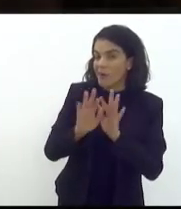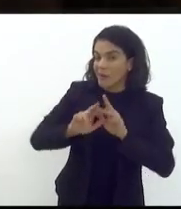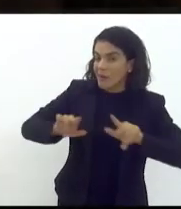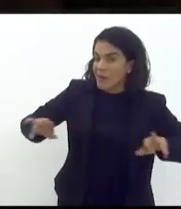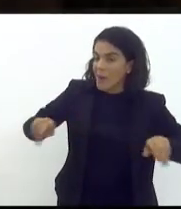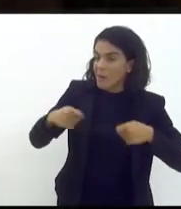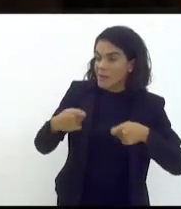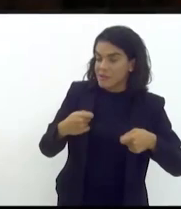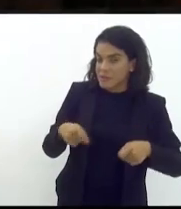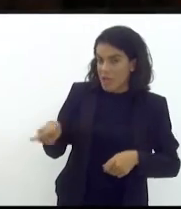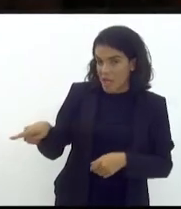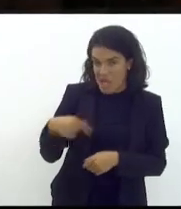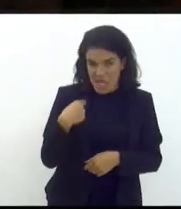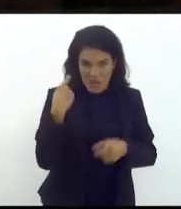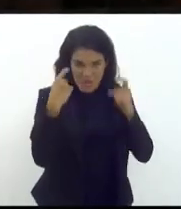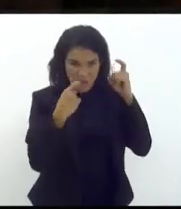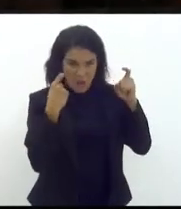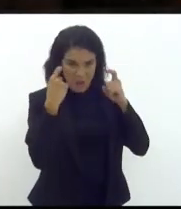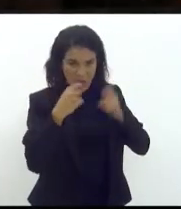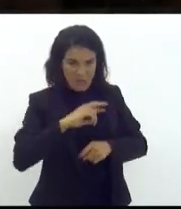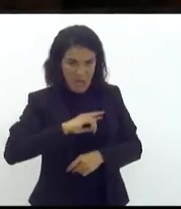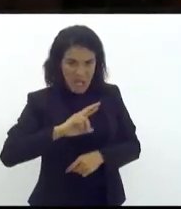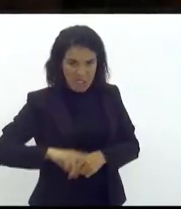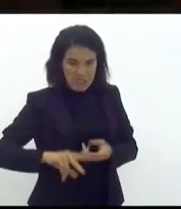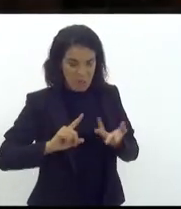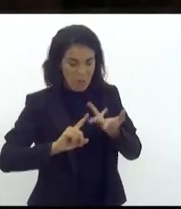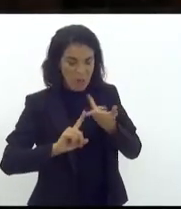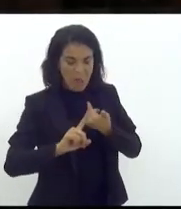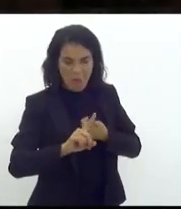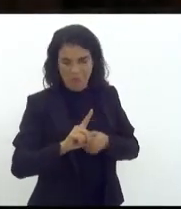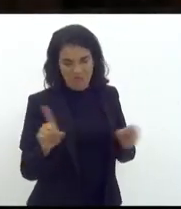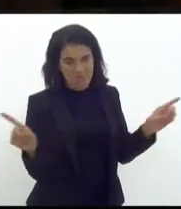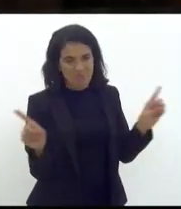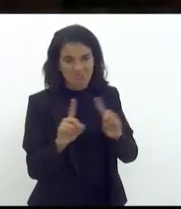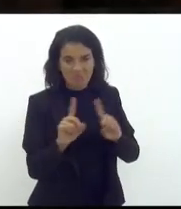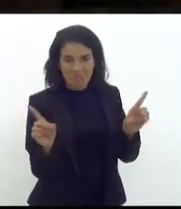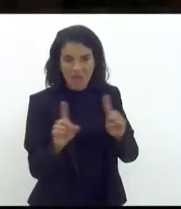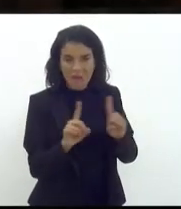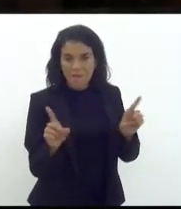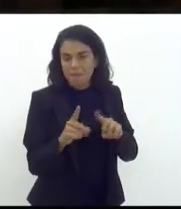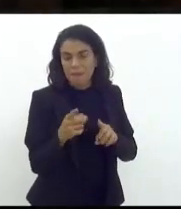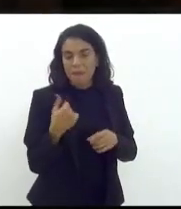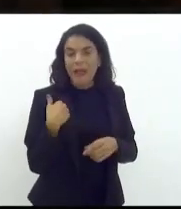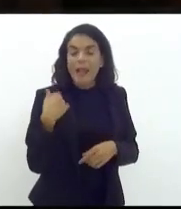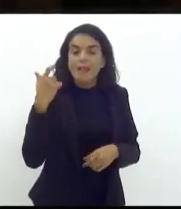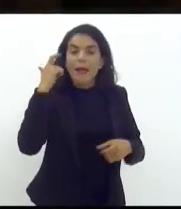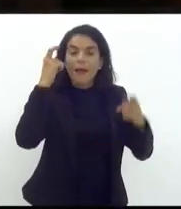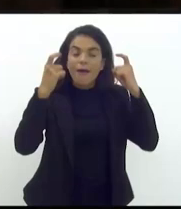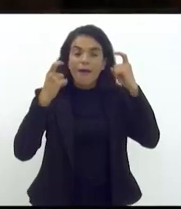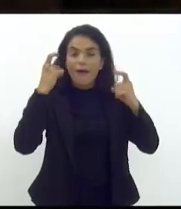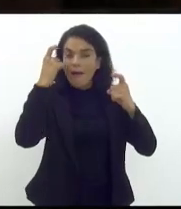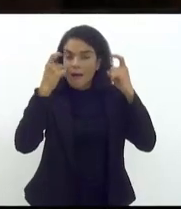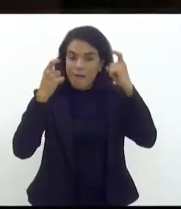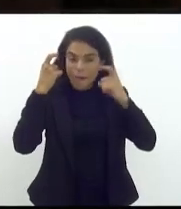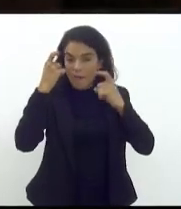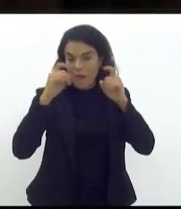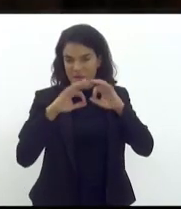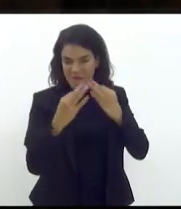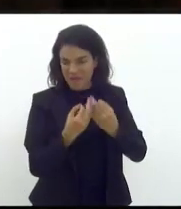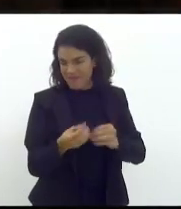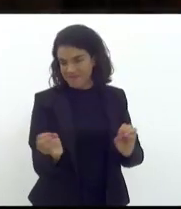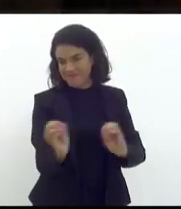ele não tá apegado a religião x y z a critérios de família etc